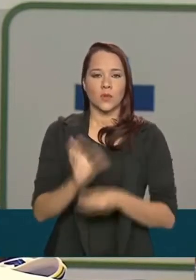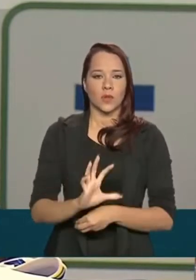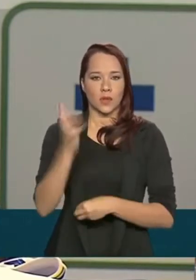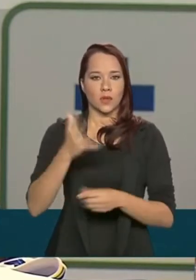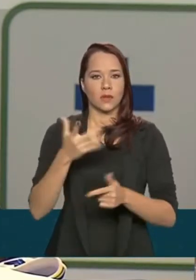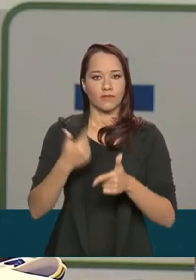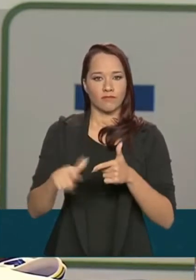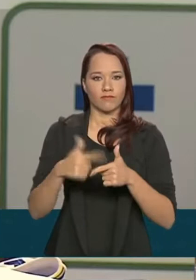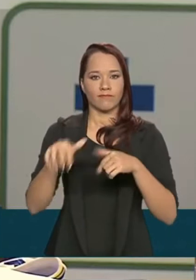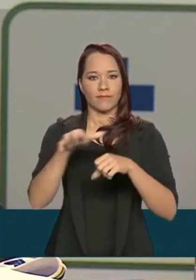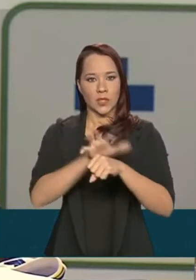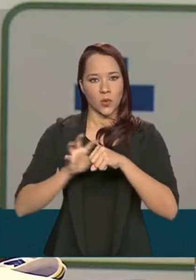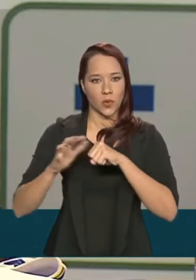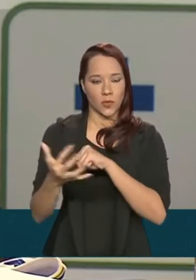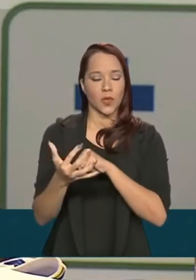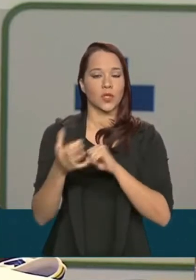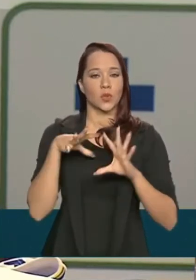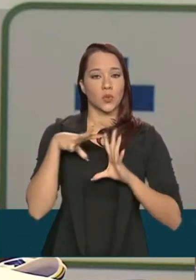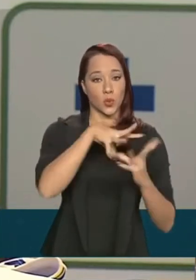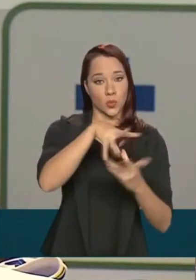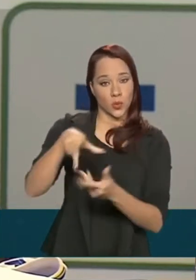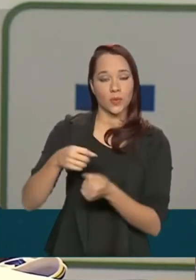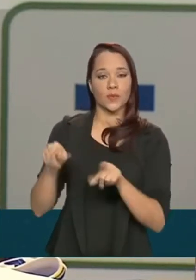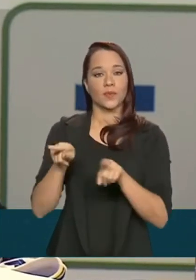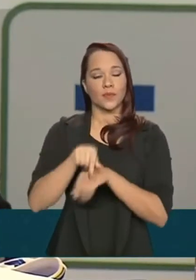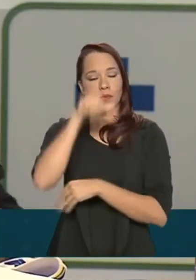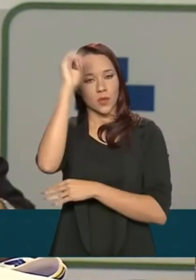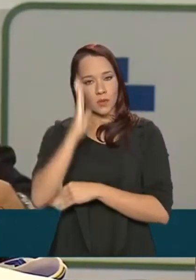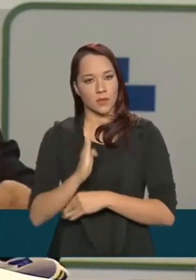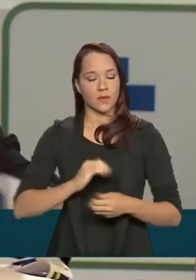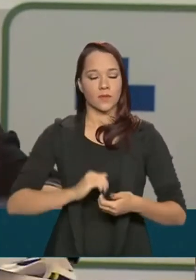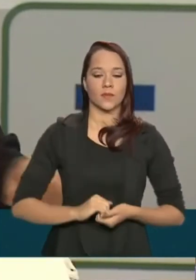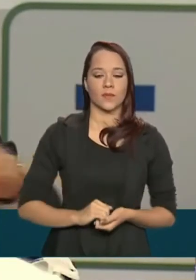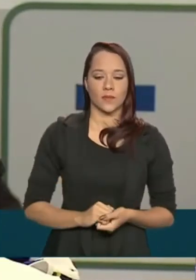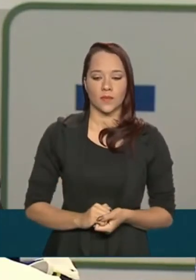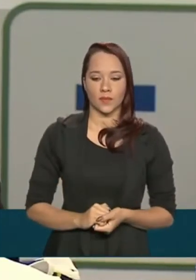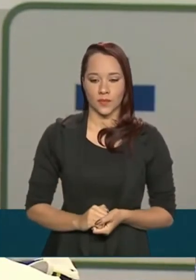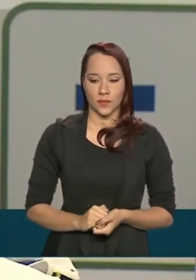da Covid-19 no mundo e no Brasil.